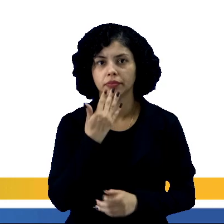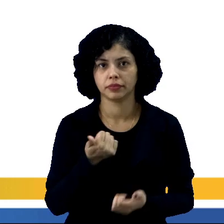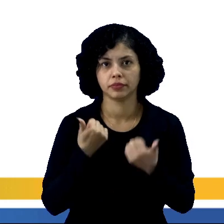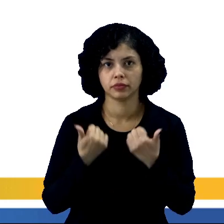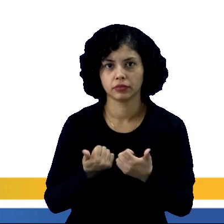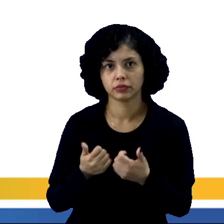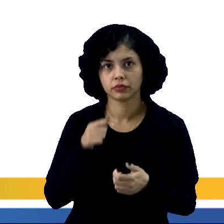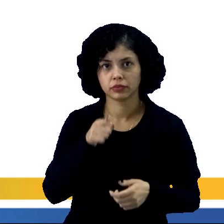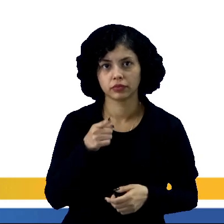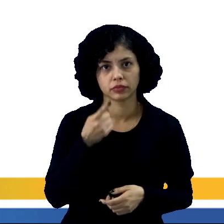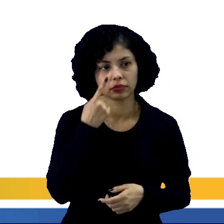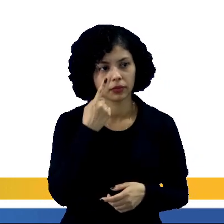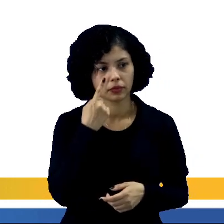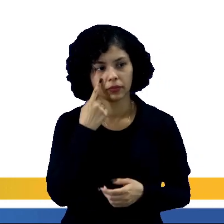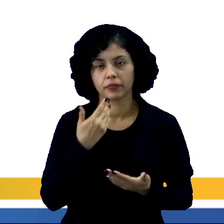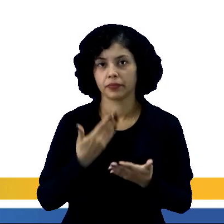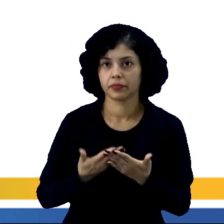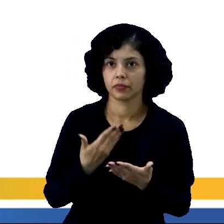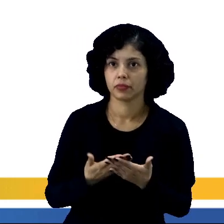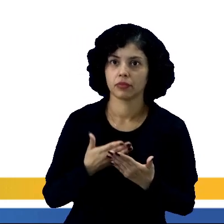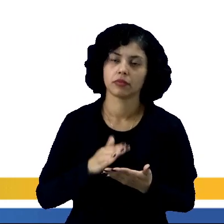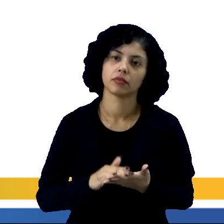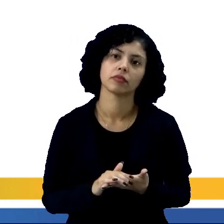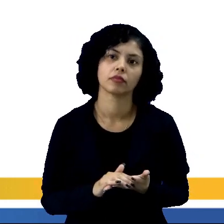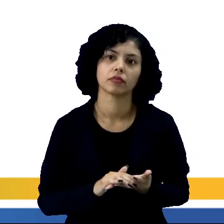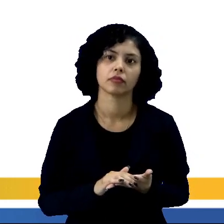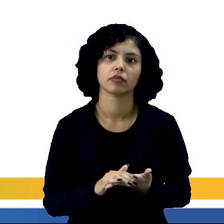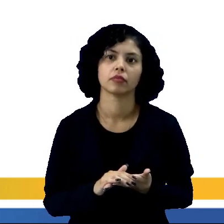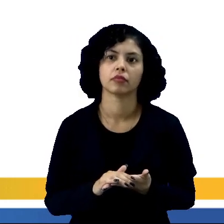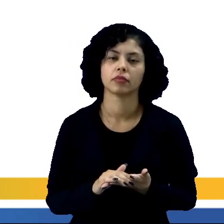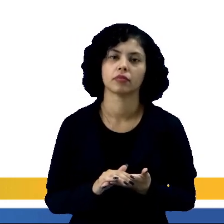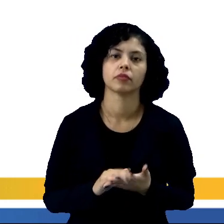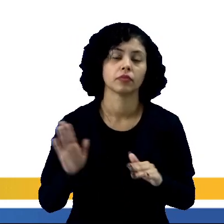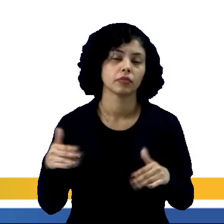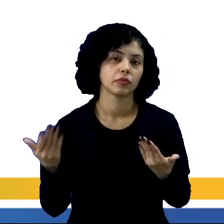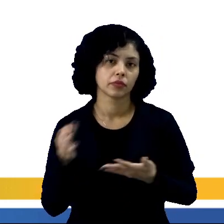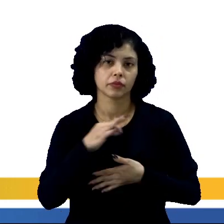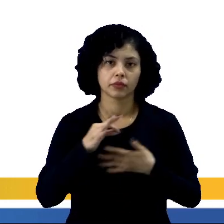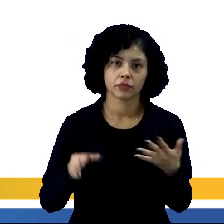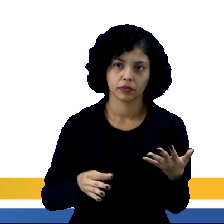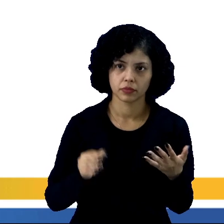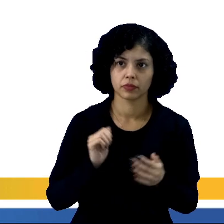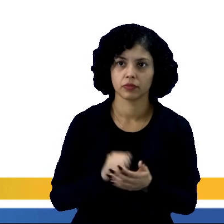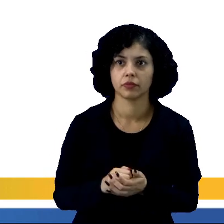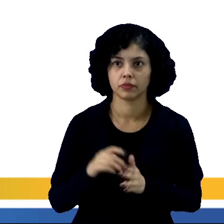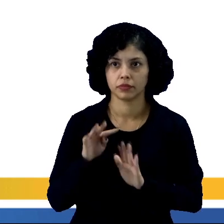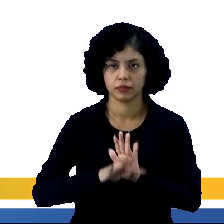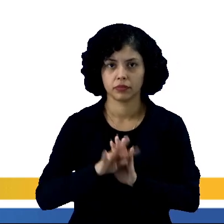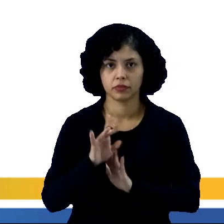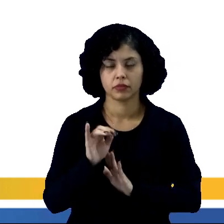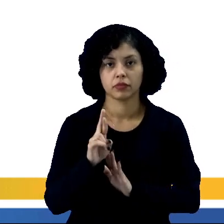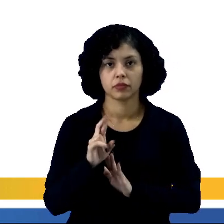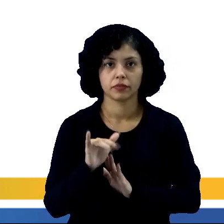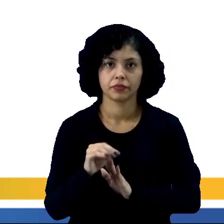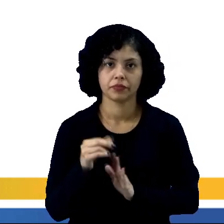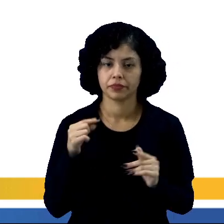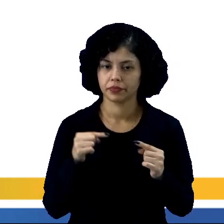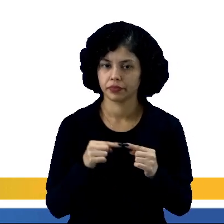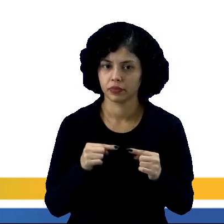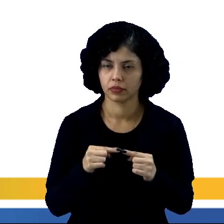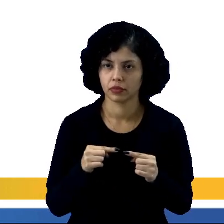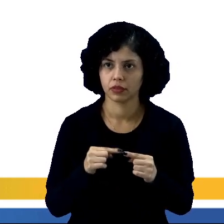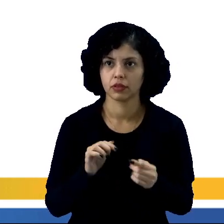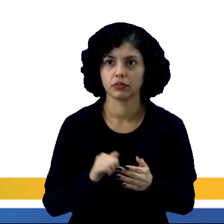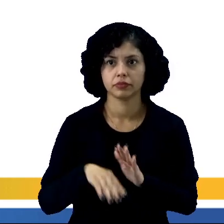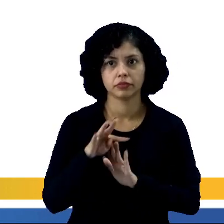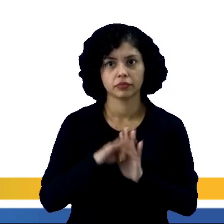Muito bem, você vai olhar aí a aula, né? E aí você vai responder quais são as categorias do texto dramático, de acordo com